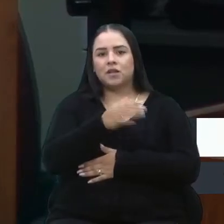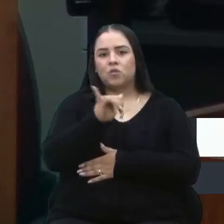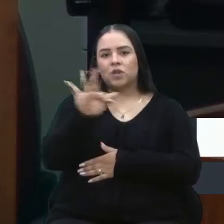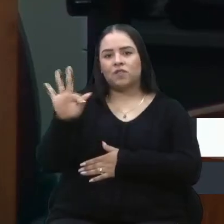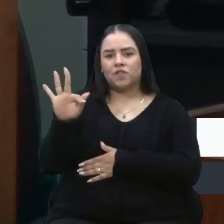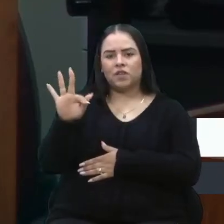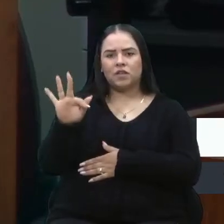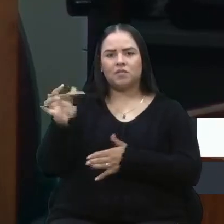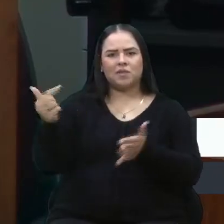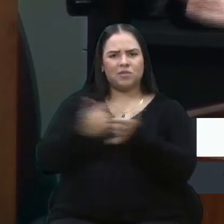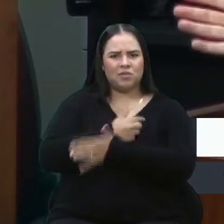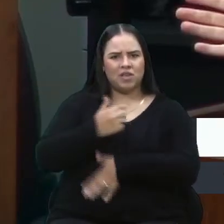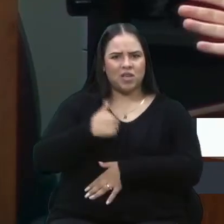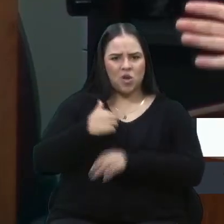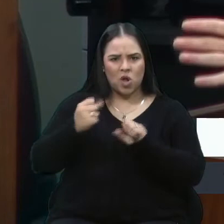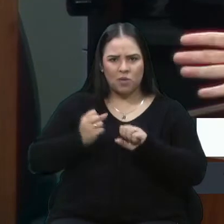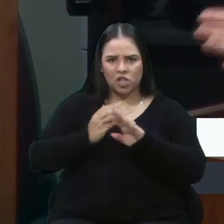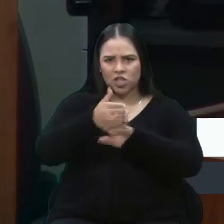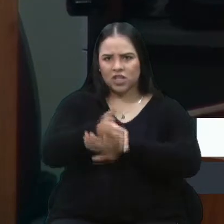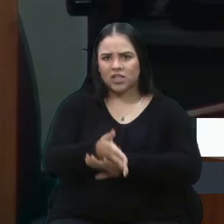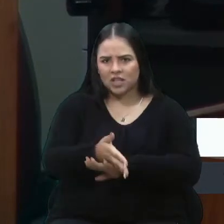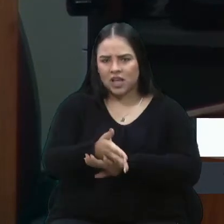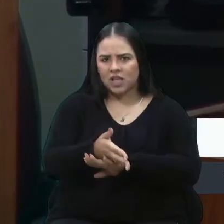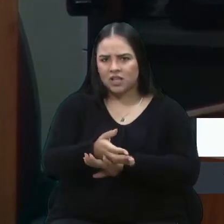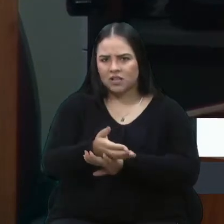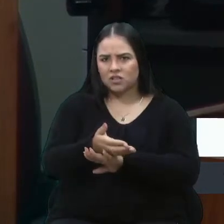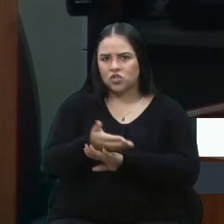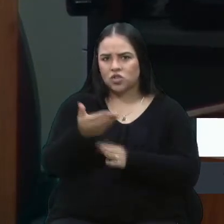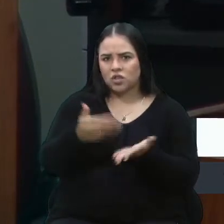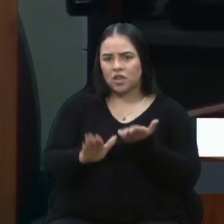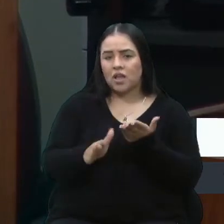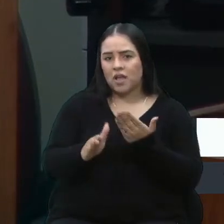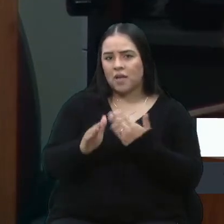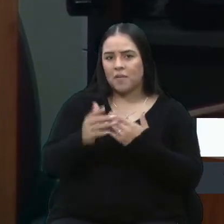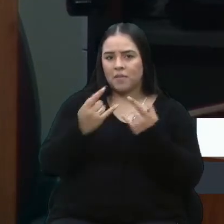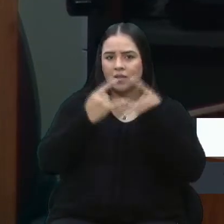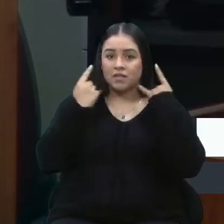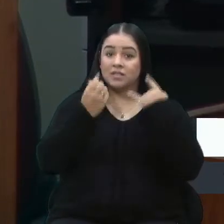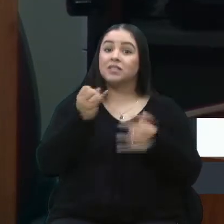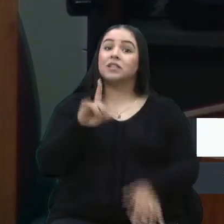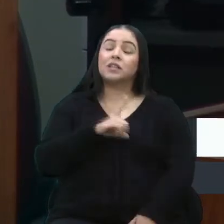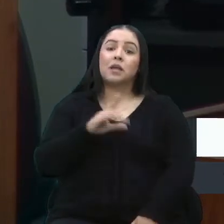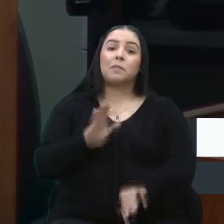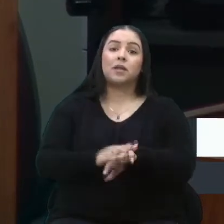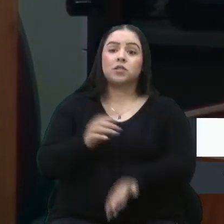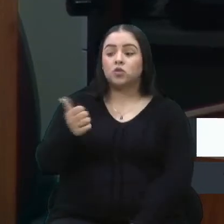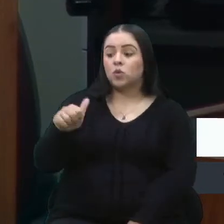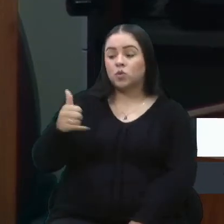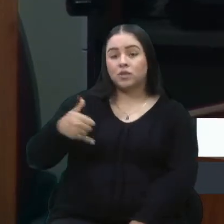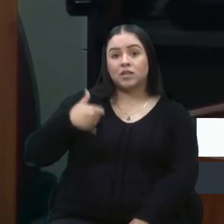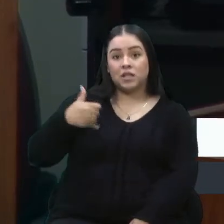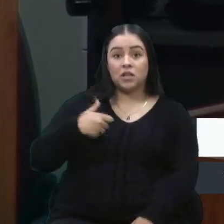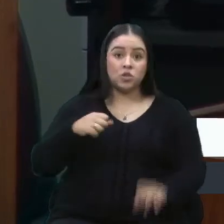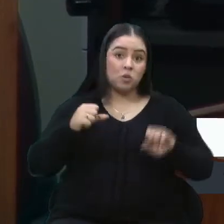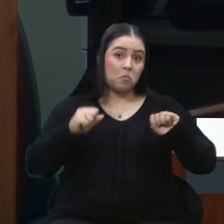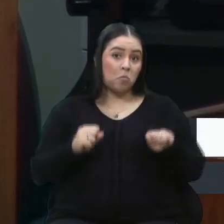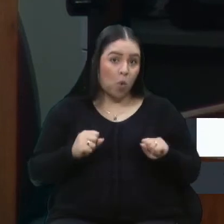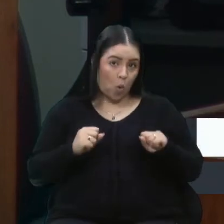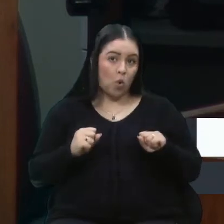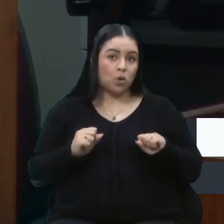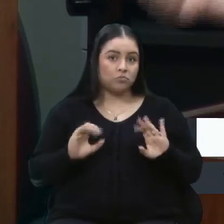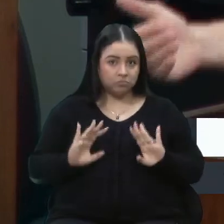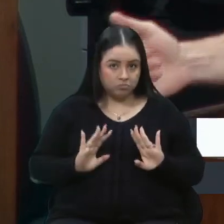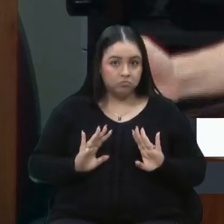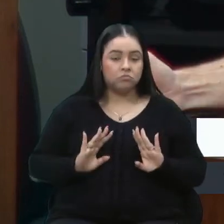pessoas estão me perguntando eu posso entrar no instituto Sem Máscara tô dizendo Olha se tu tiver mais que 11 anos para ela ler que tá vigente e tu pode então